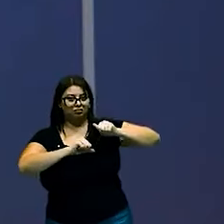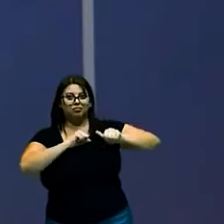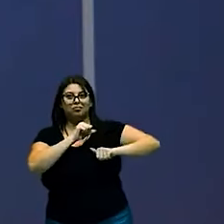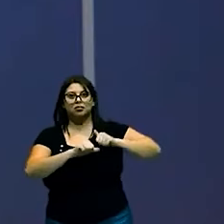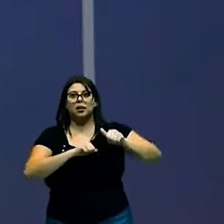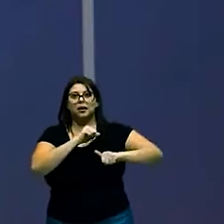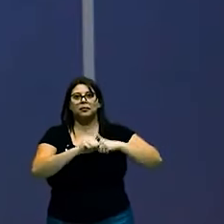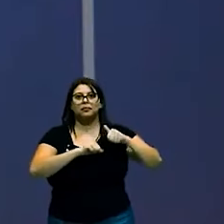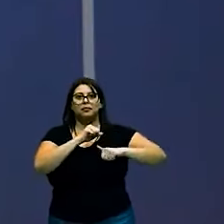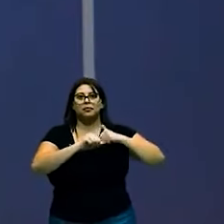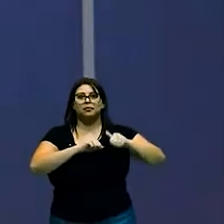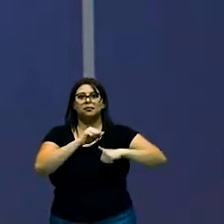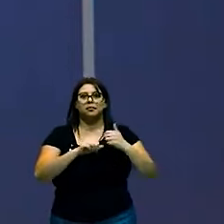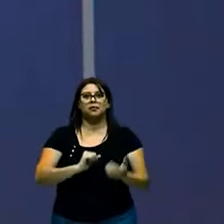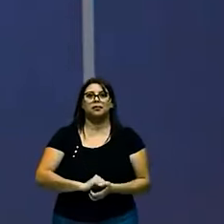Deus.